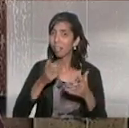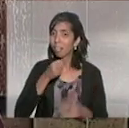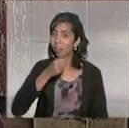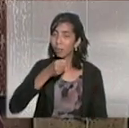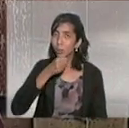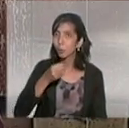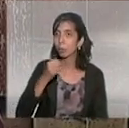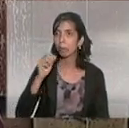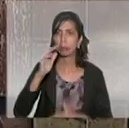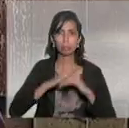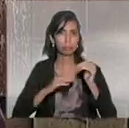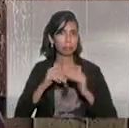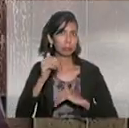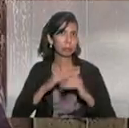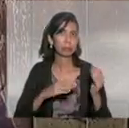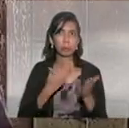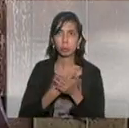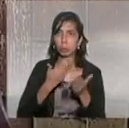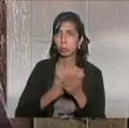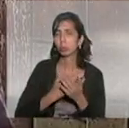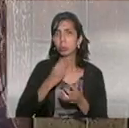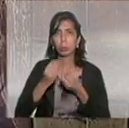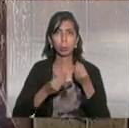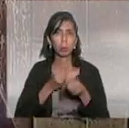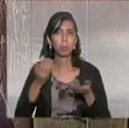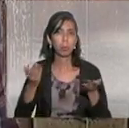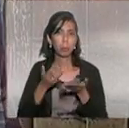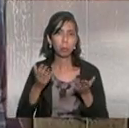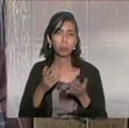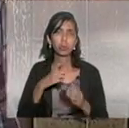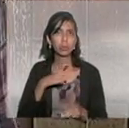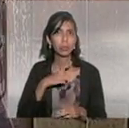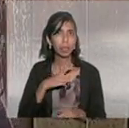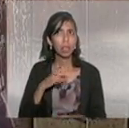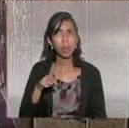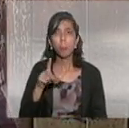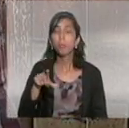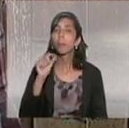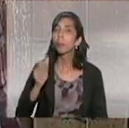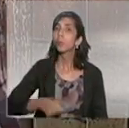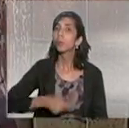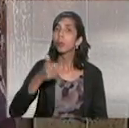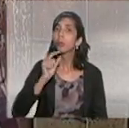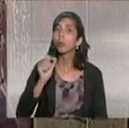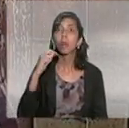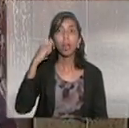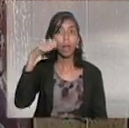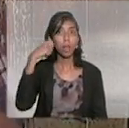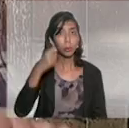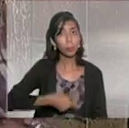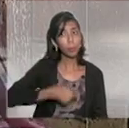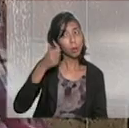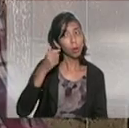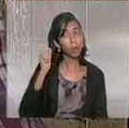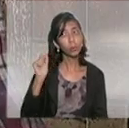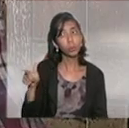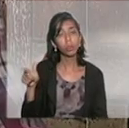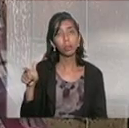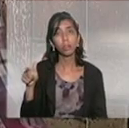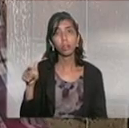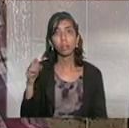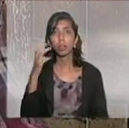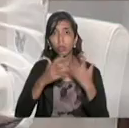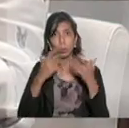tinha uma técnica belting, não sei o quê, que hoje em dia se usa muito nos musicais. Eu prefiro trabalhar muito mais com os atores do que com os cantores de